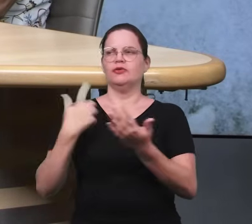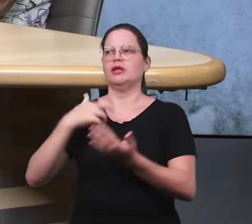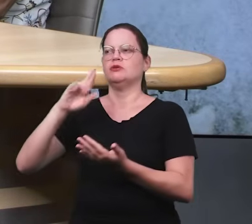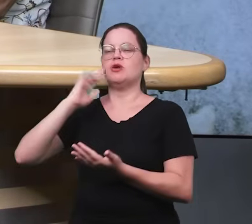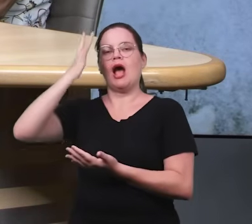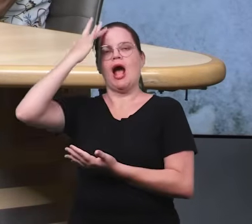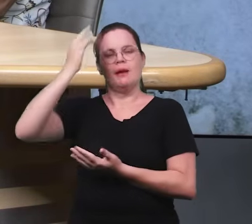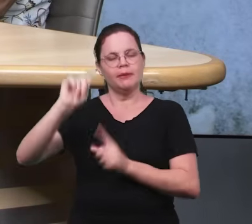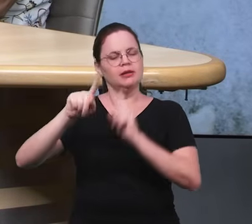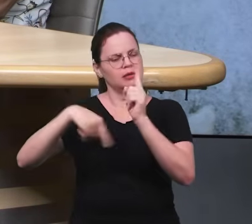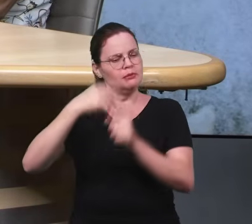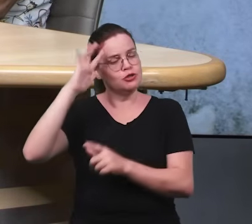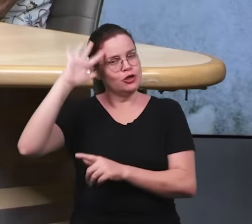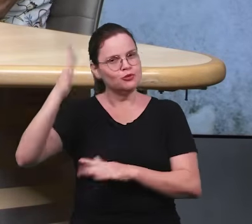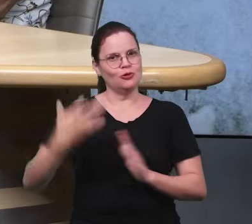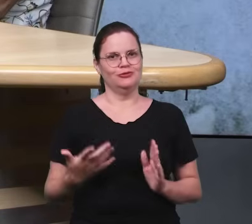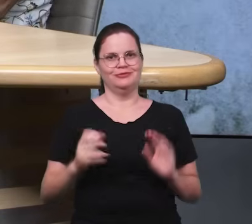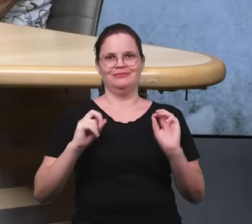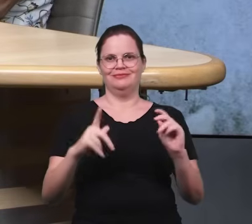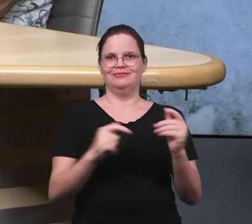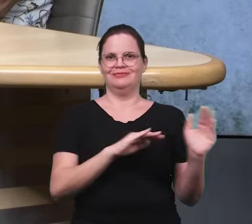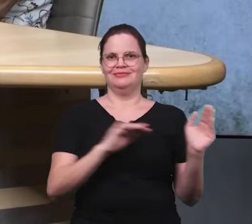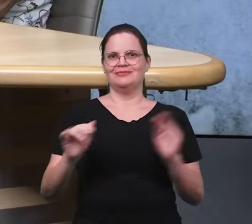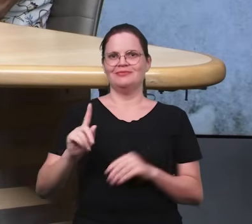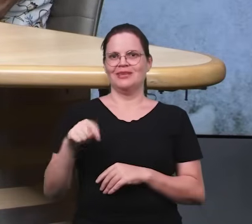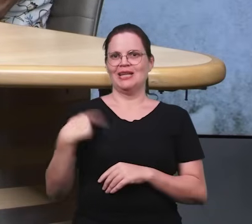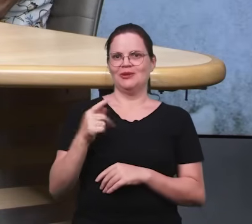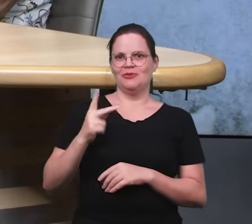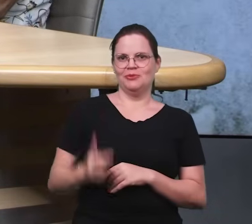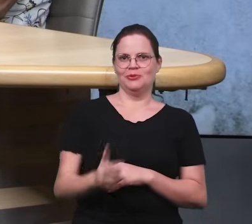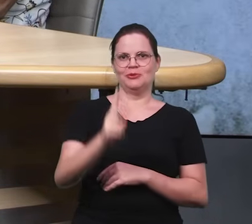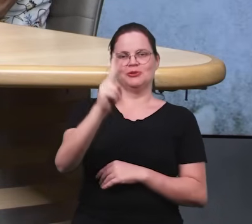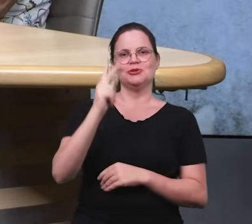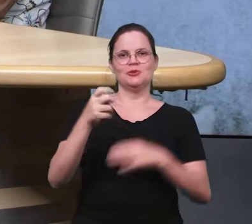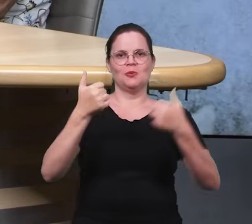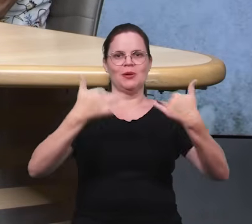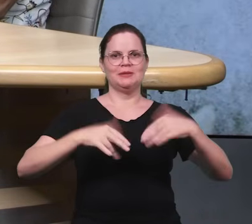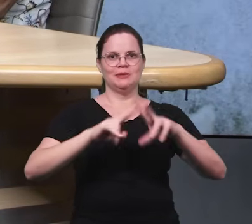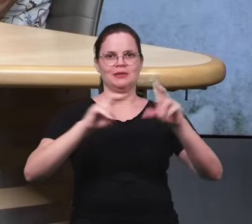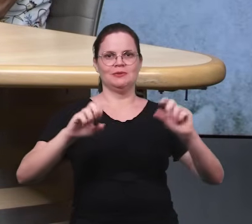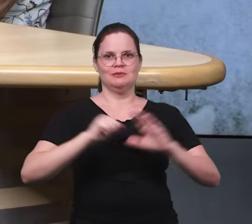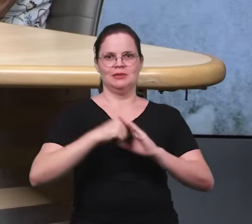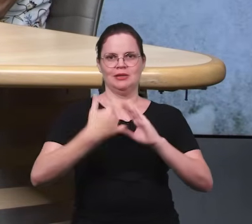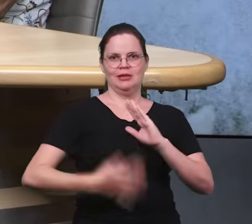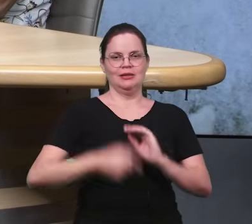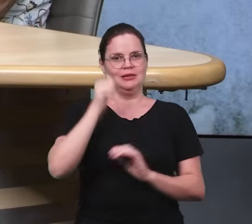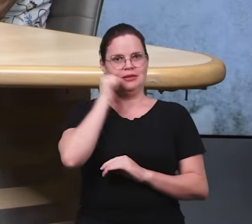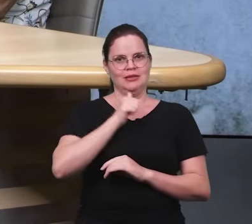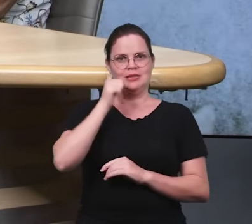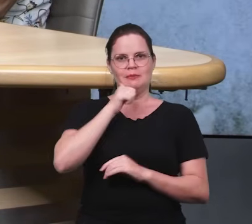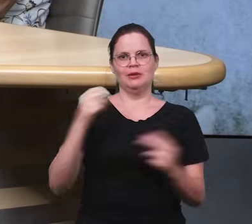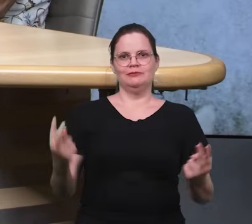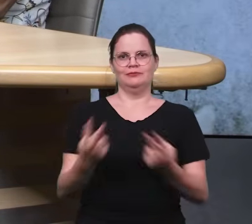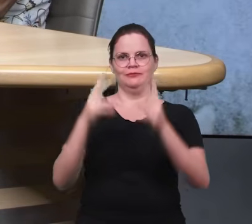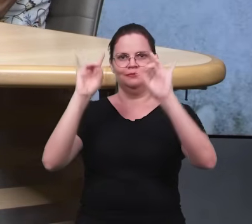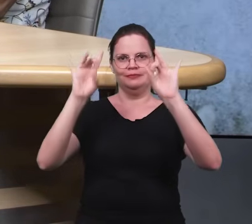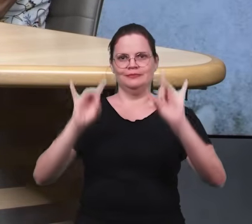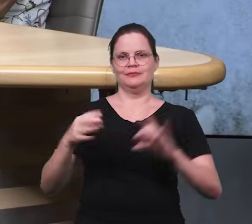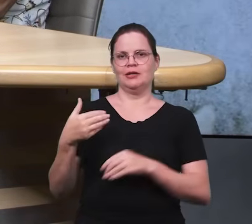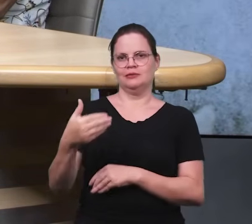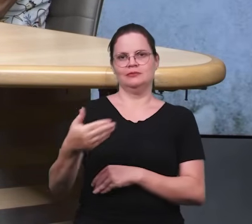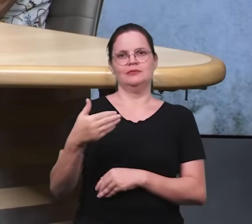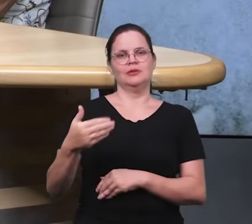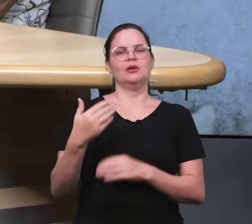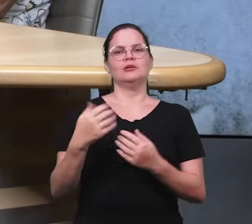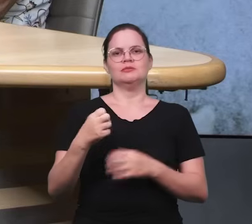coisas. Amém. E nós vamos continuar falando sobre as características dessa mulher virtuosa nos próximos programas. E